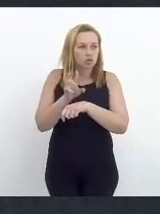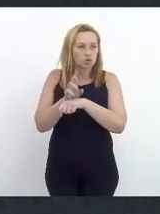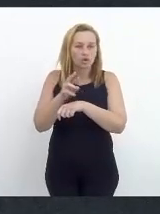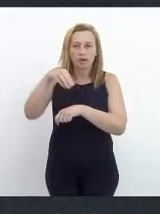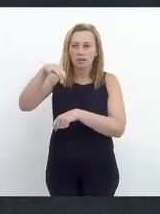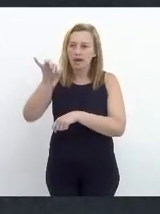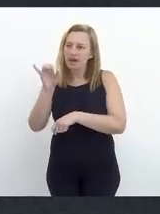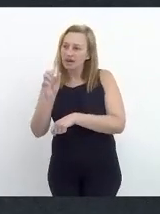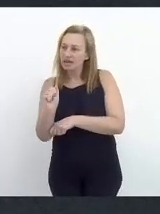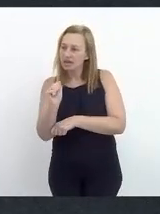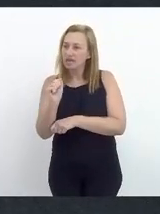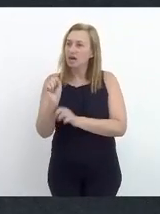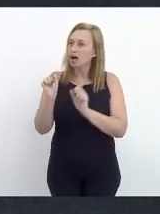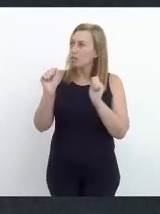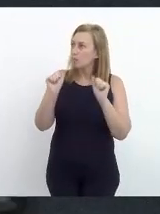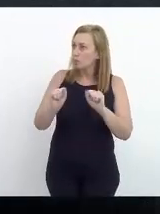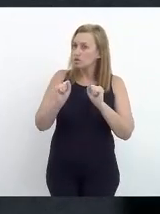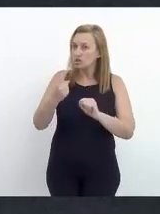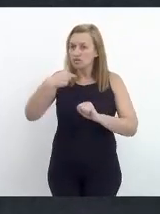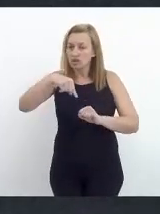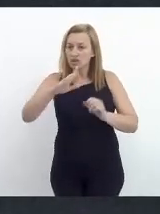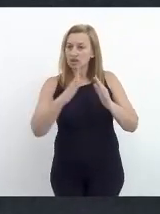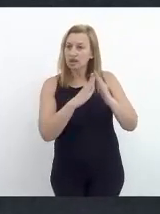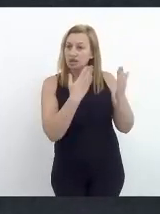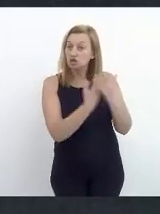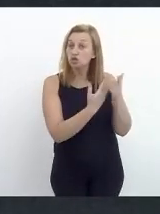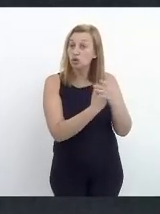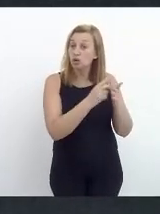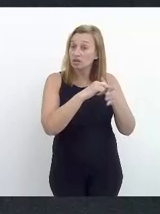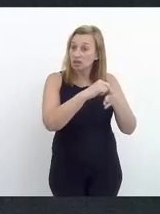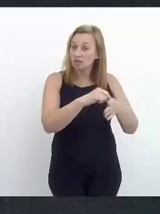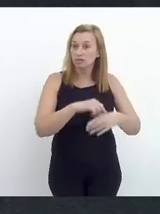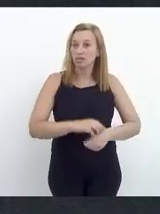perguntou, é possível ir no Colégio de Líderes?